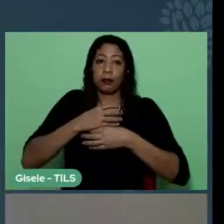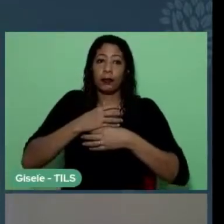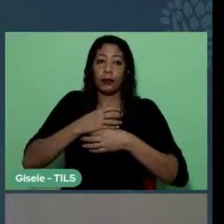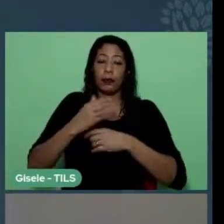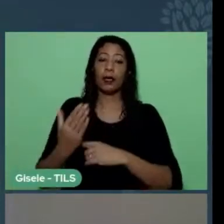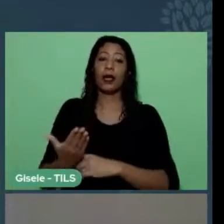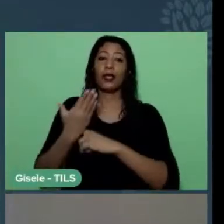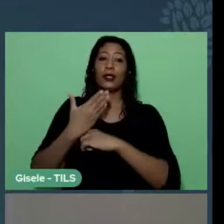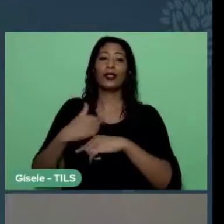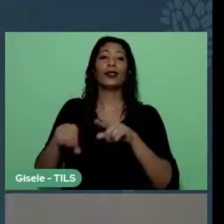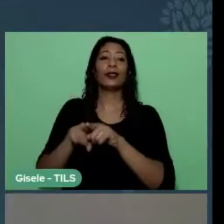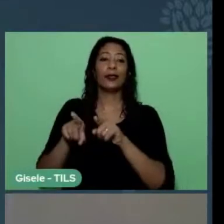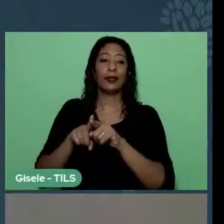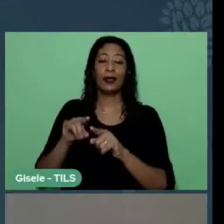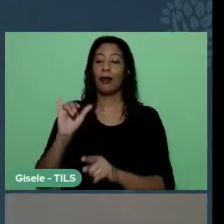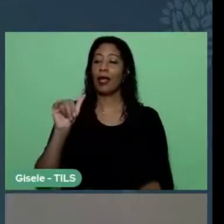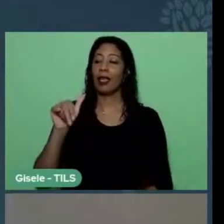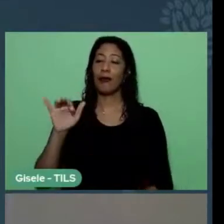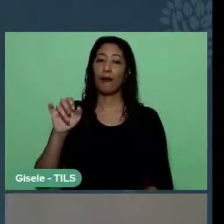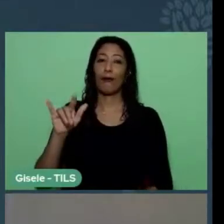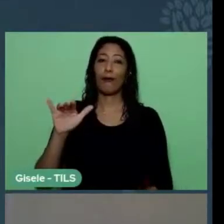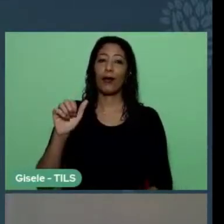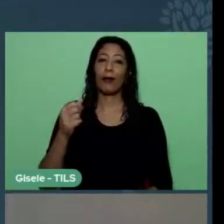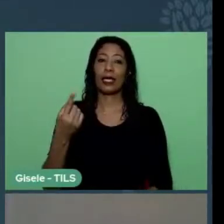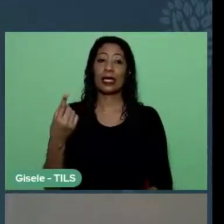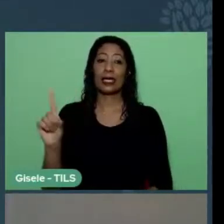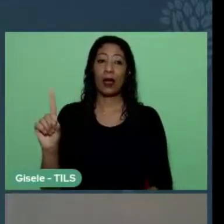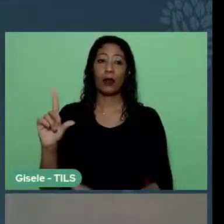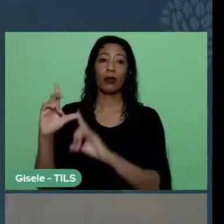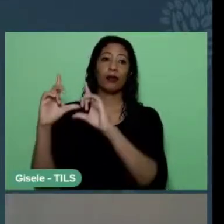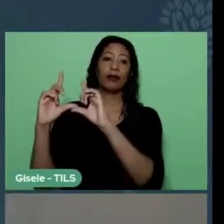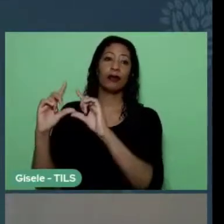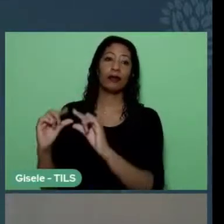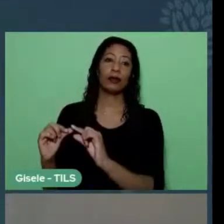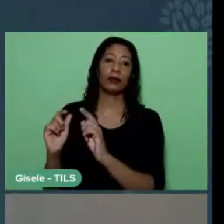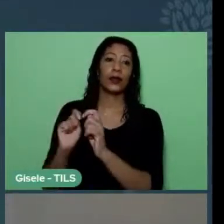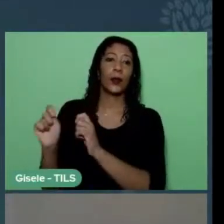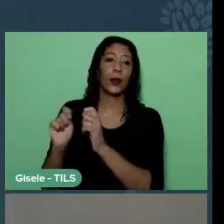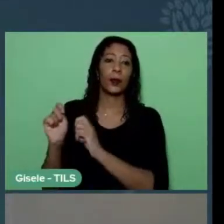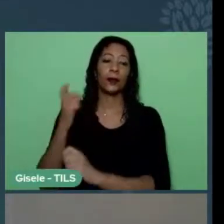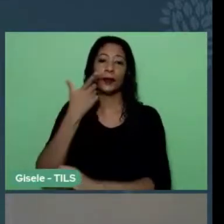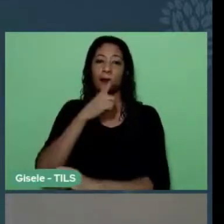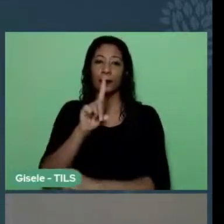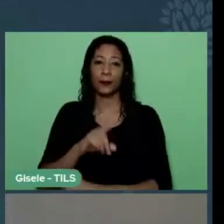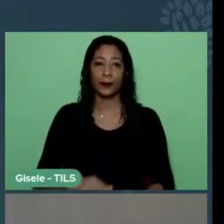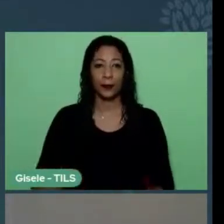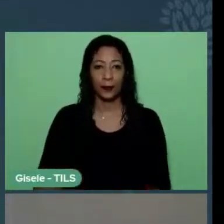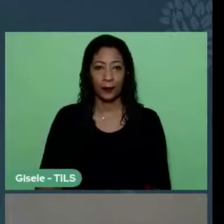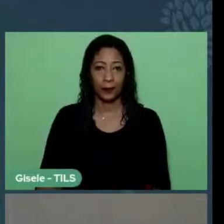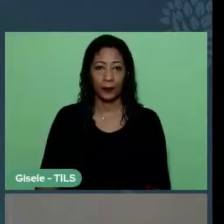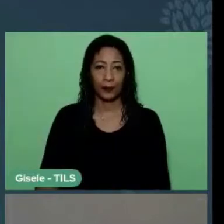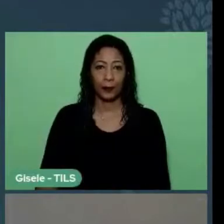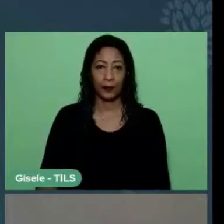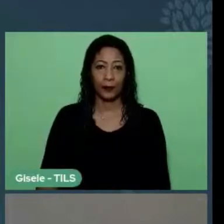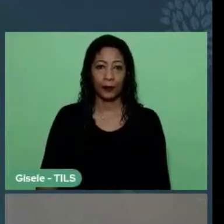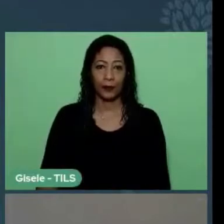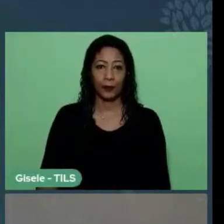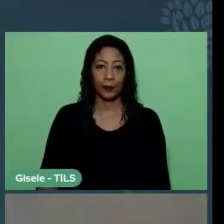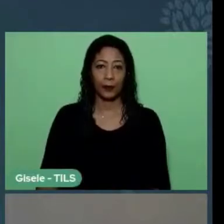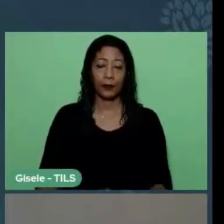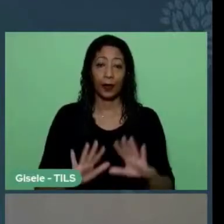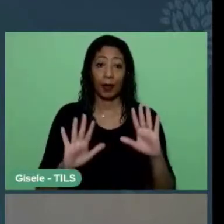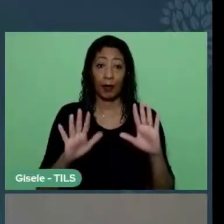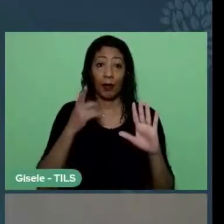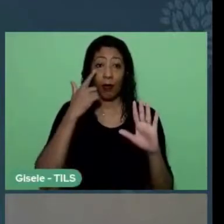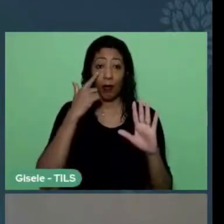droga anti-inflamatória que vai agir no controle da inflamação do meu paciente a longo prazo. Então, vejam, eu posso